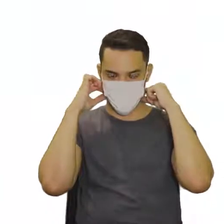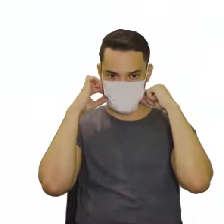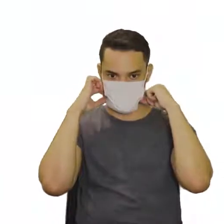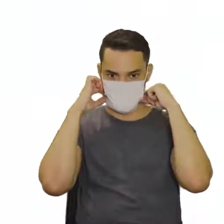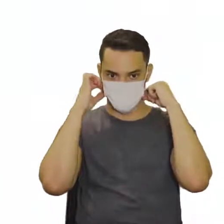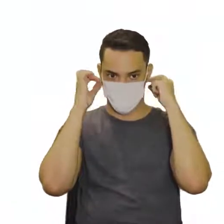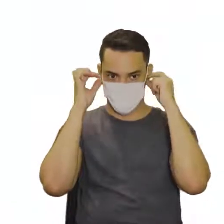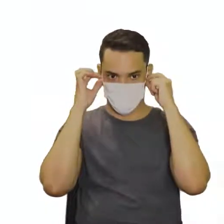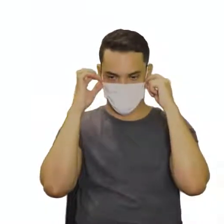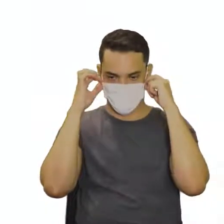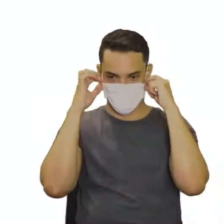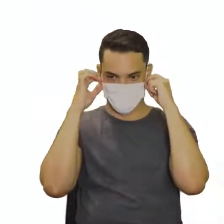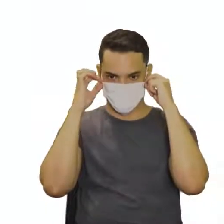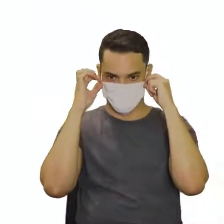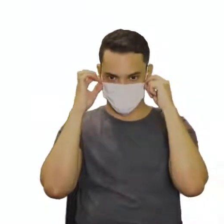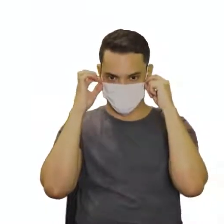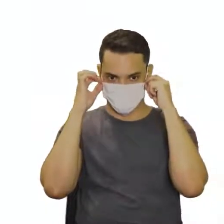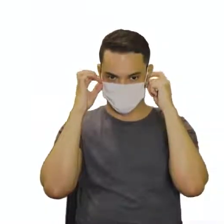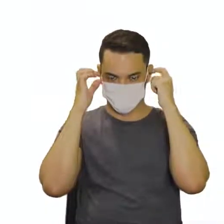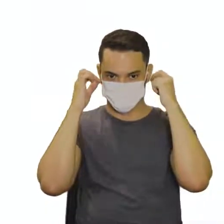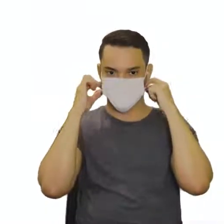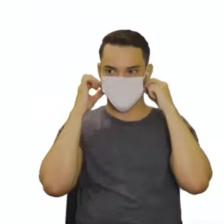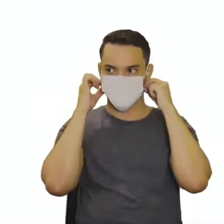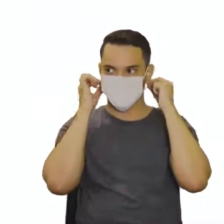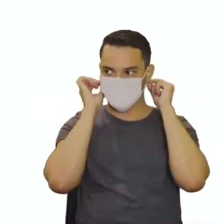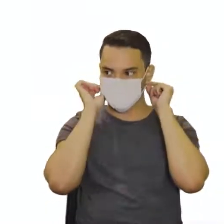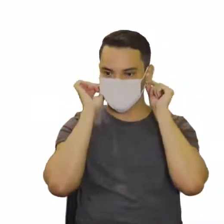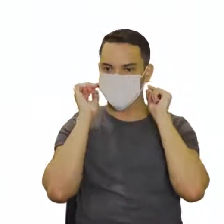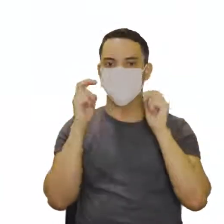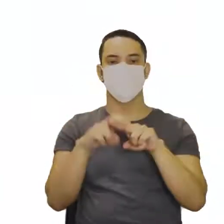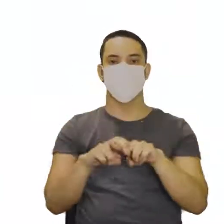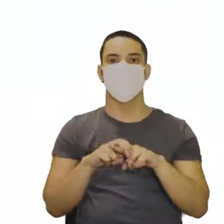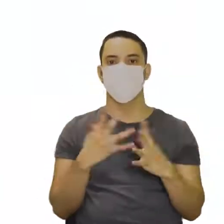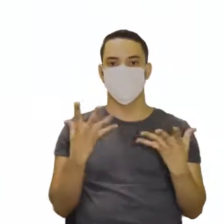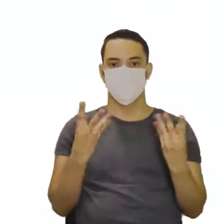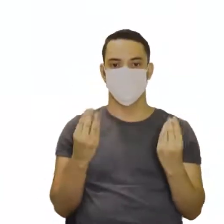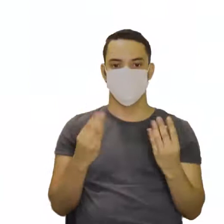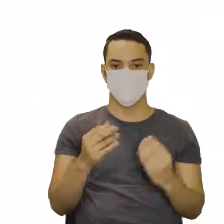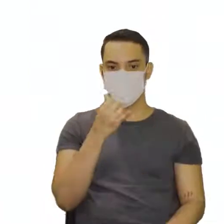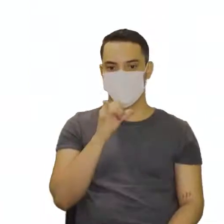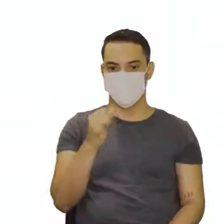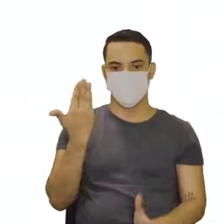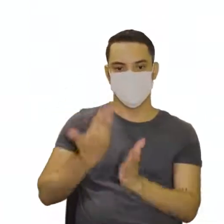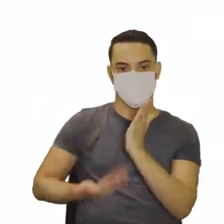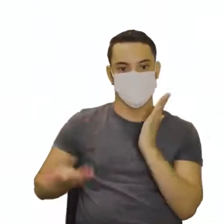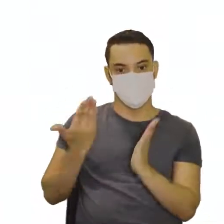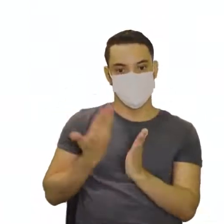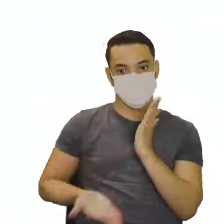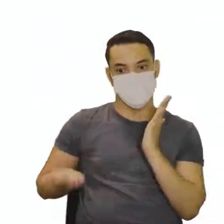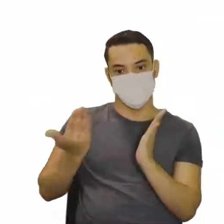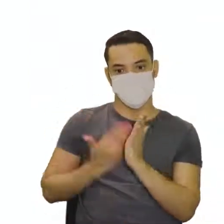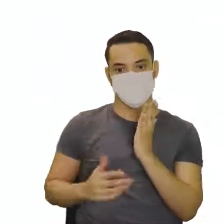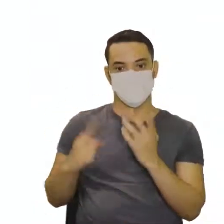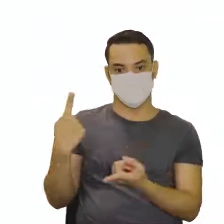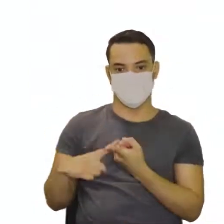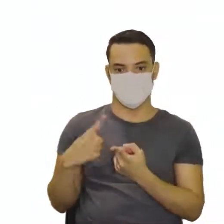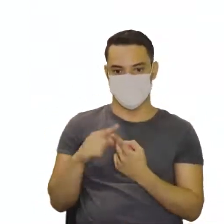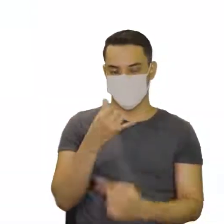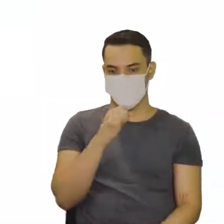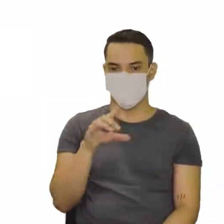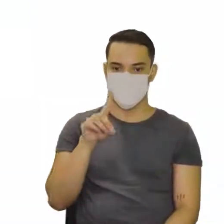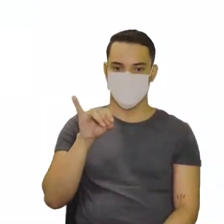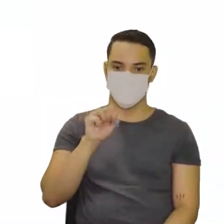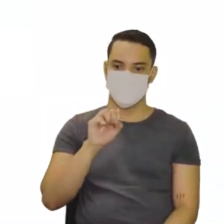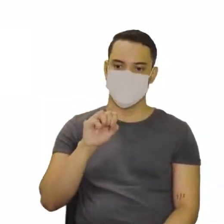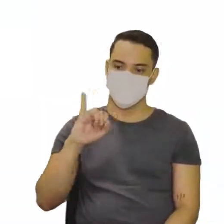aquece bastante. Então, muito dessa energia elétrica aí é perdida. A gente fala perdida porque a energia